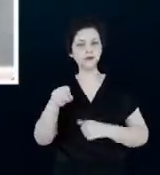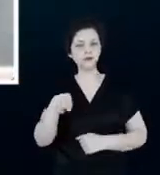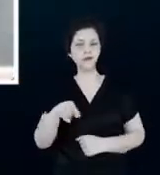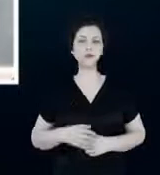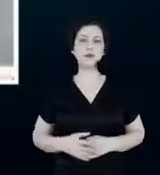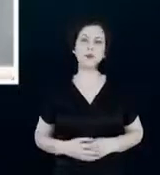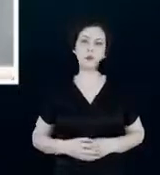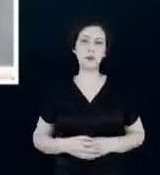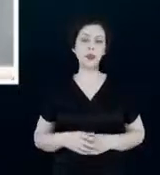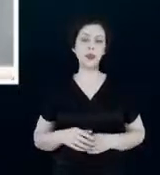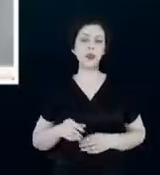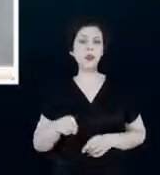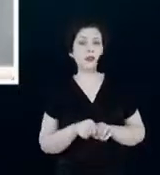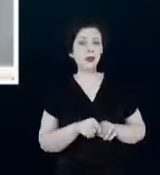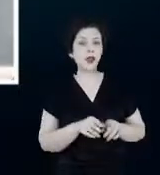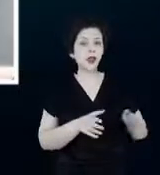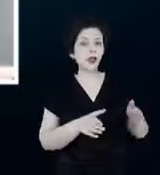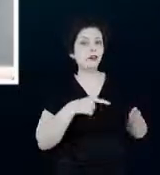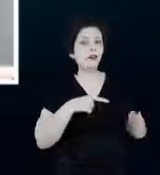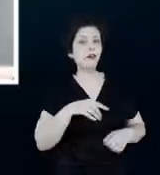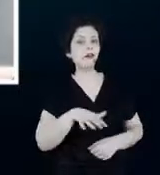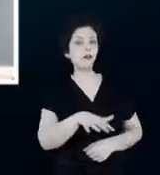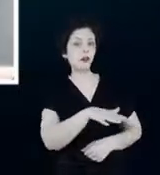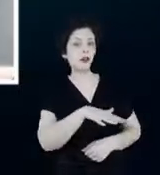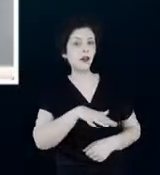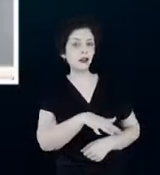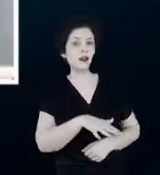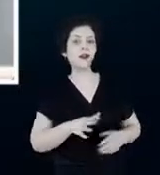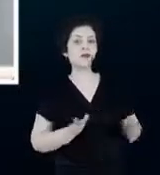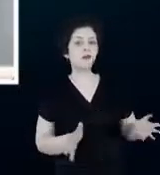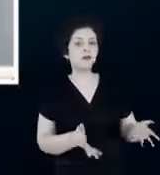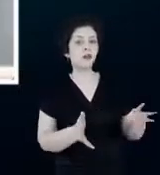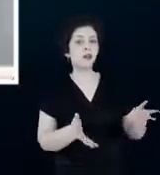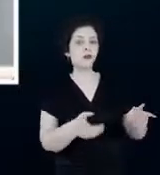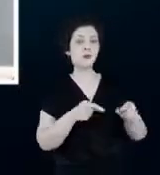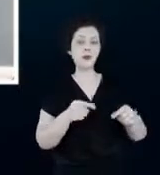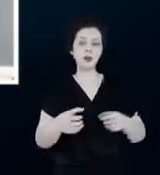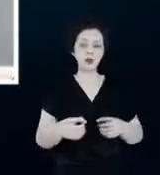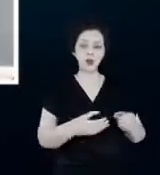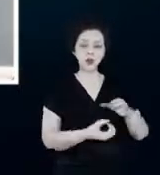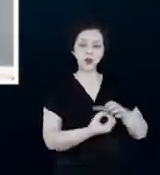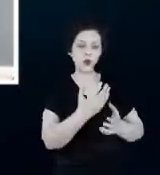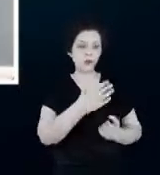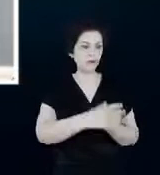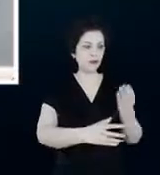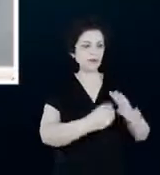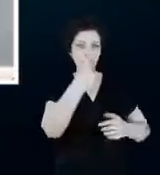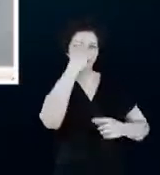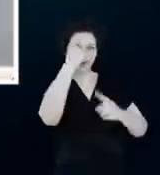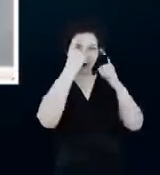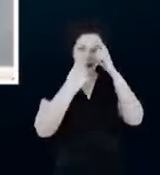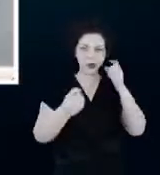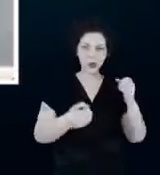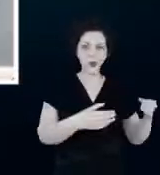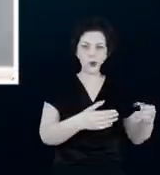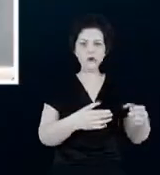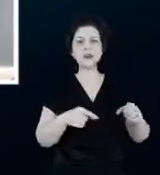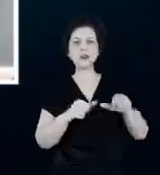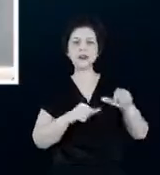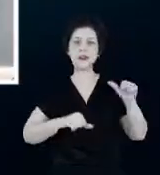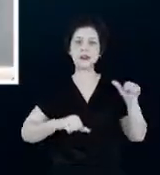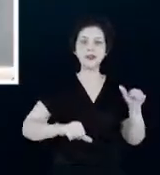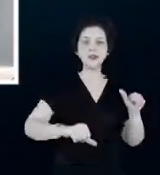essa parte que é o fomento à inovação, propriamente dito, a gente transformar,